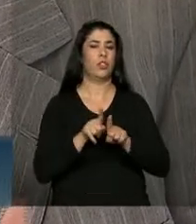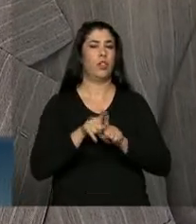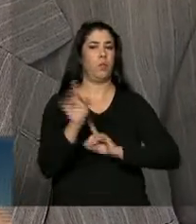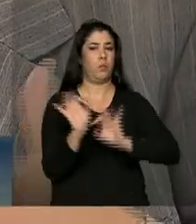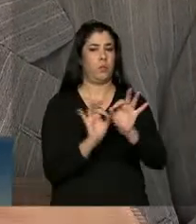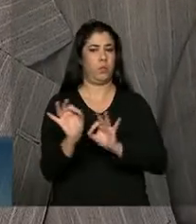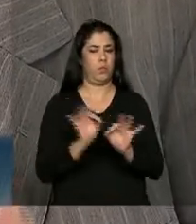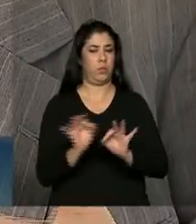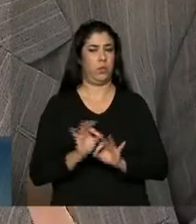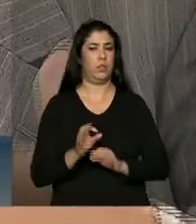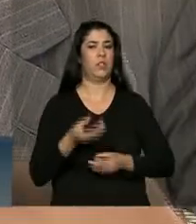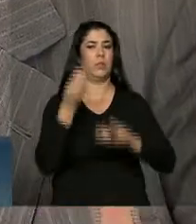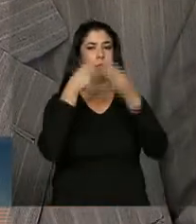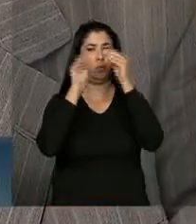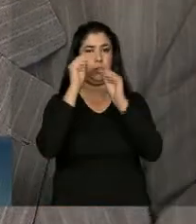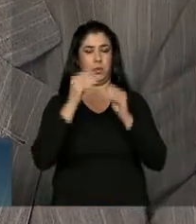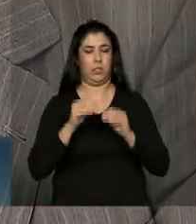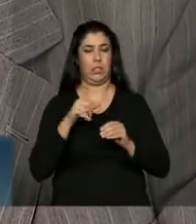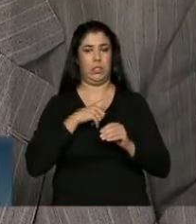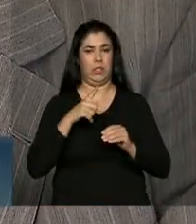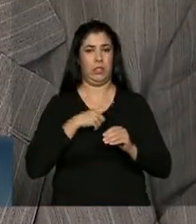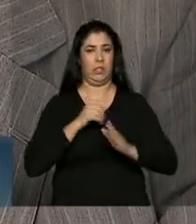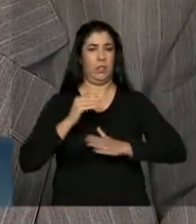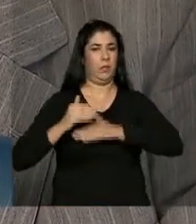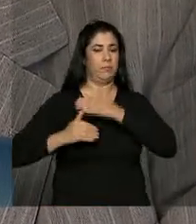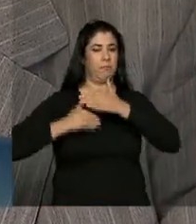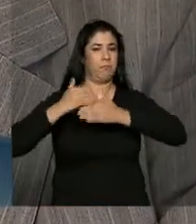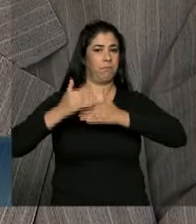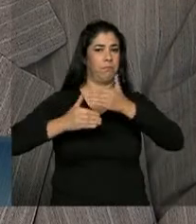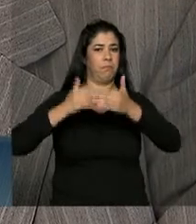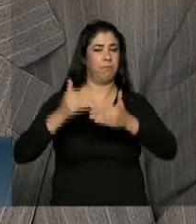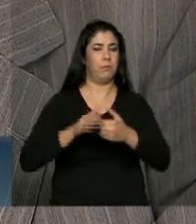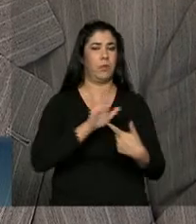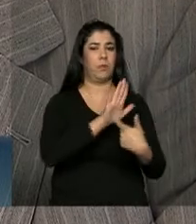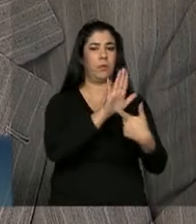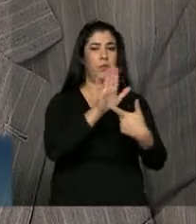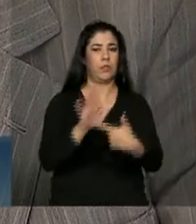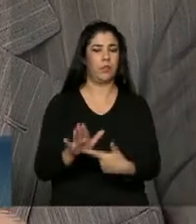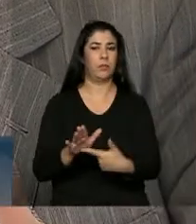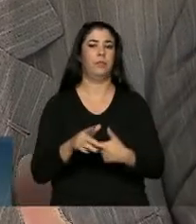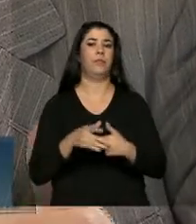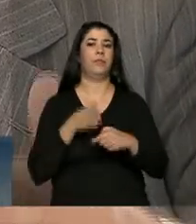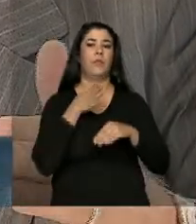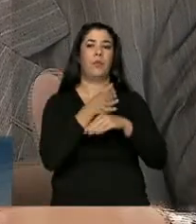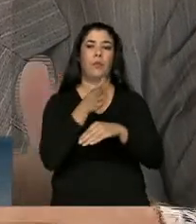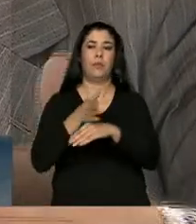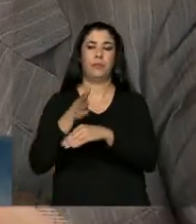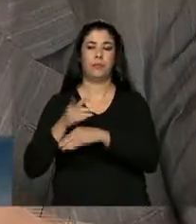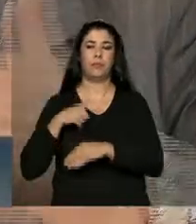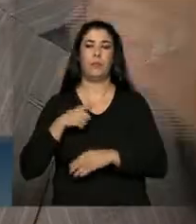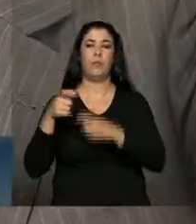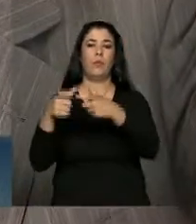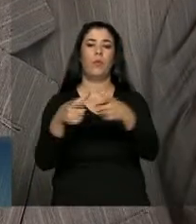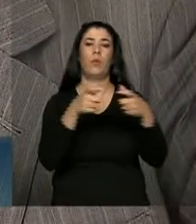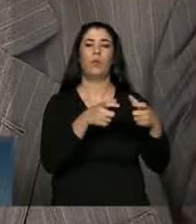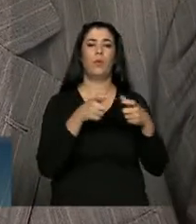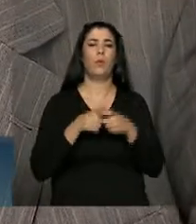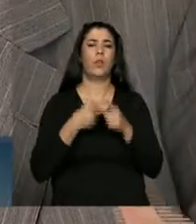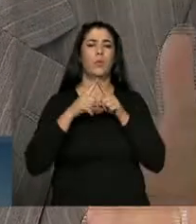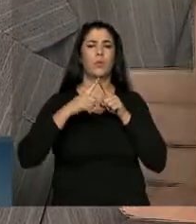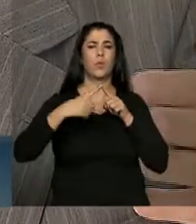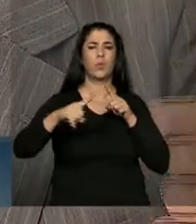alguns anos e vemos estamos vindo trazendo a cada vez mais esses recursos para os locais mais